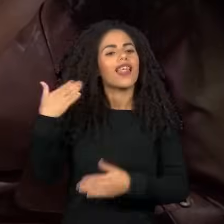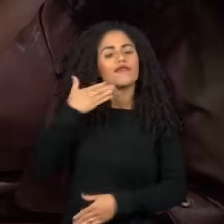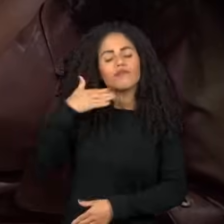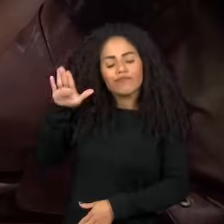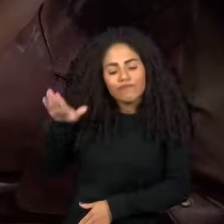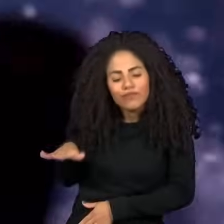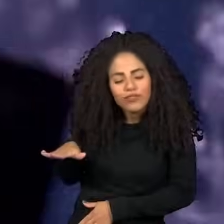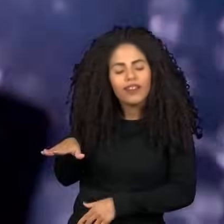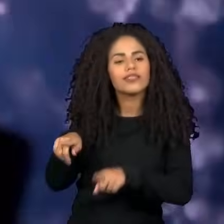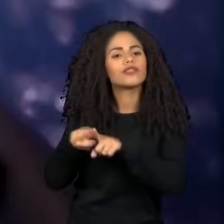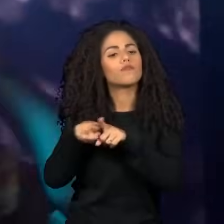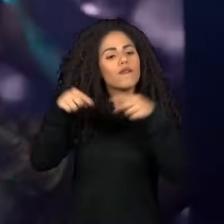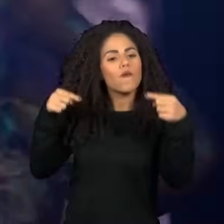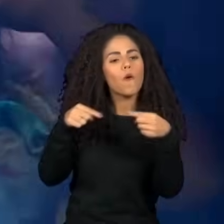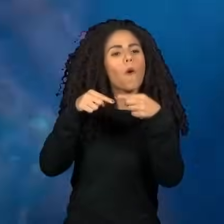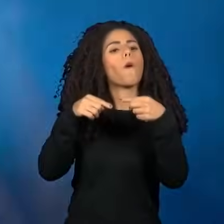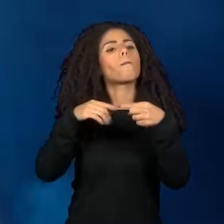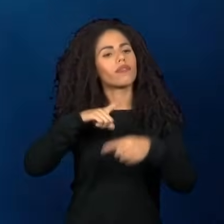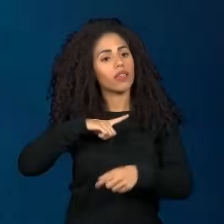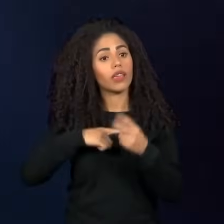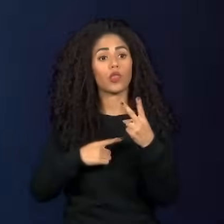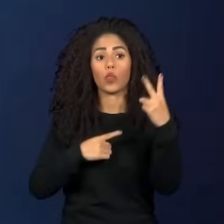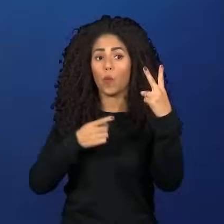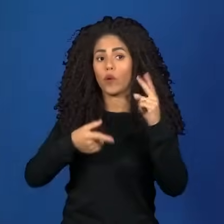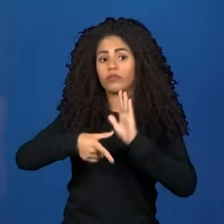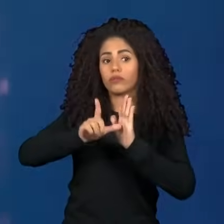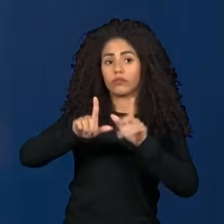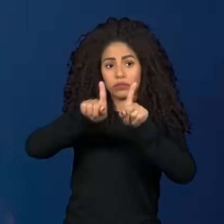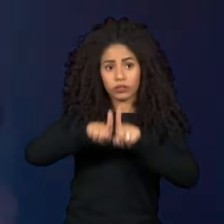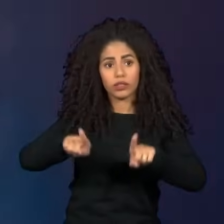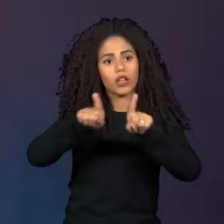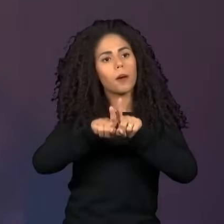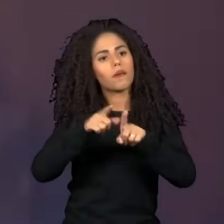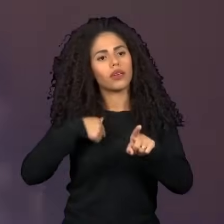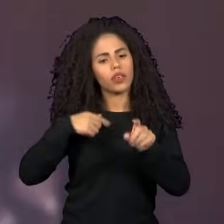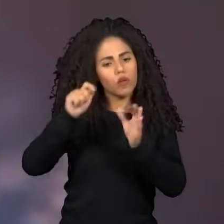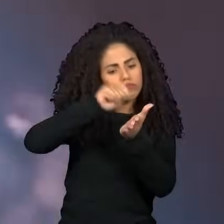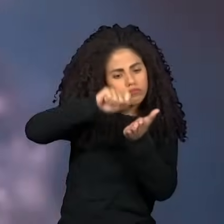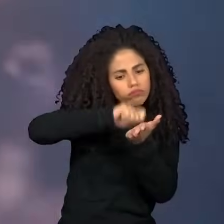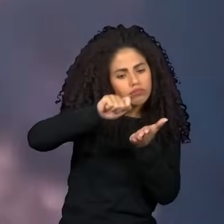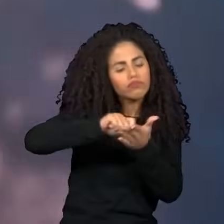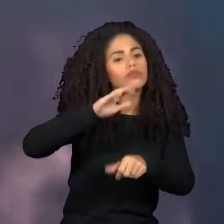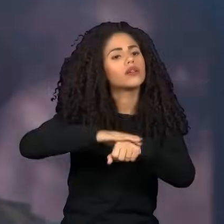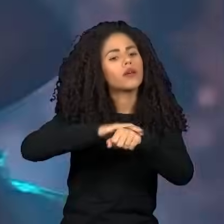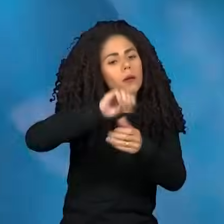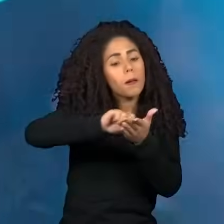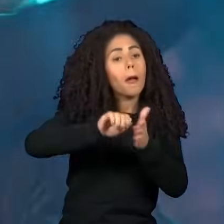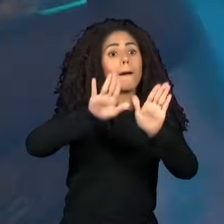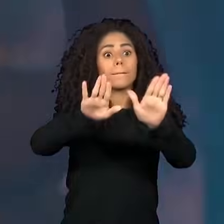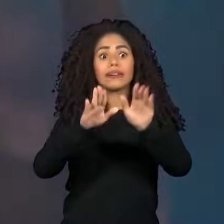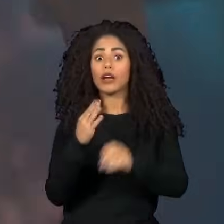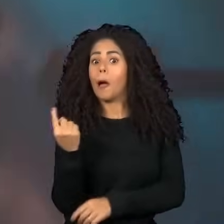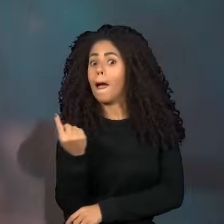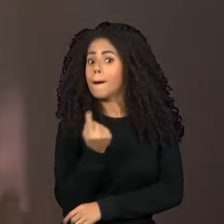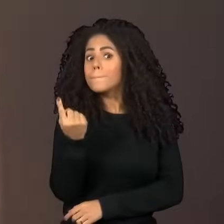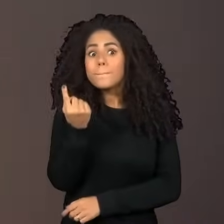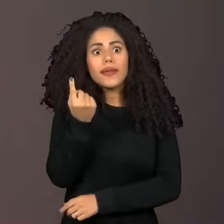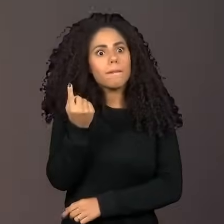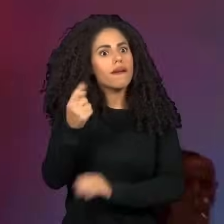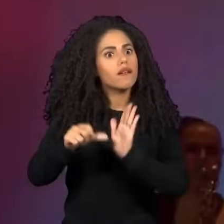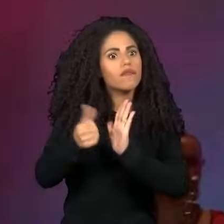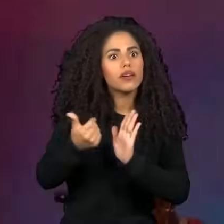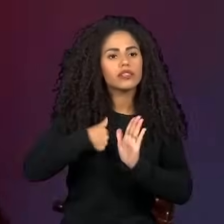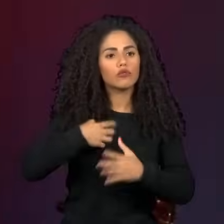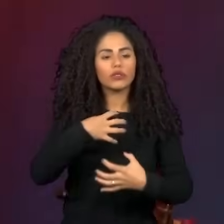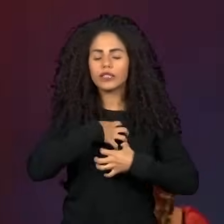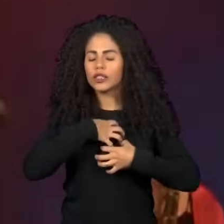sentisse apropriada. Tenho mais 2 discos antes do Índigo, 2 discos compostos por mim, mas eu acho que esse é a primeira vez que eu sinto as minhas correntes soltas, assim.